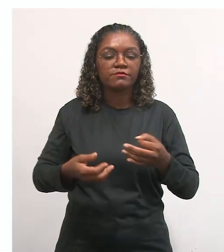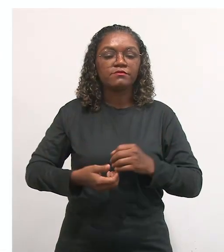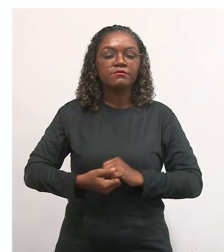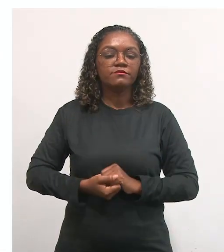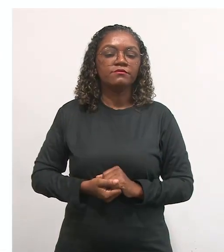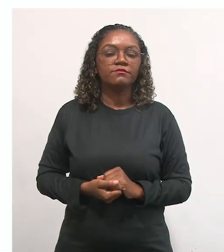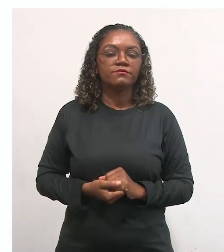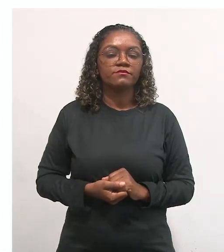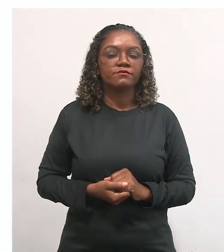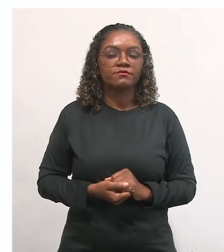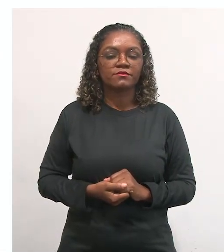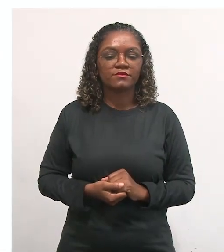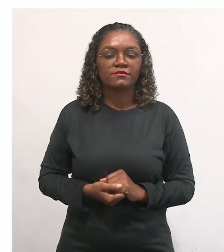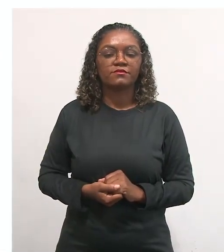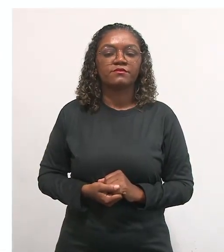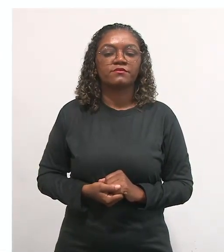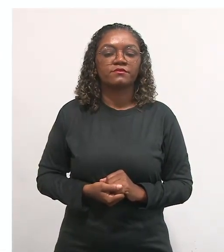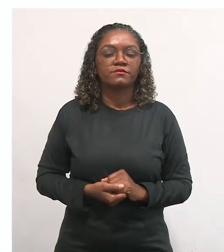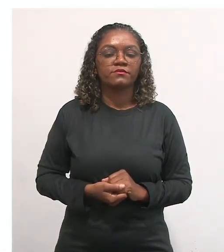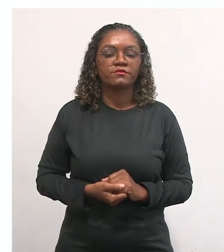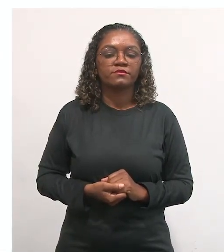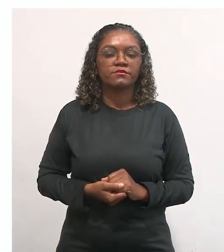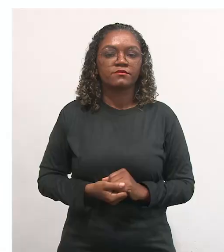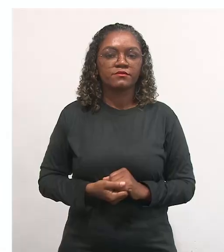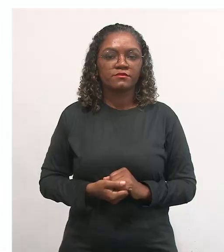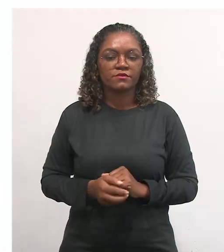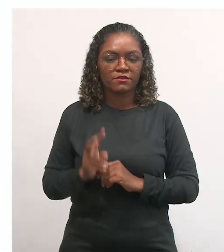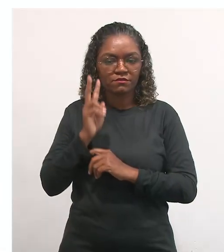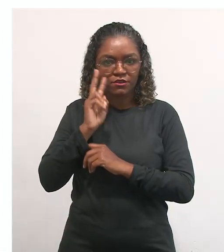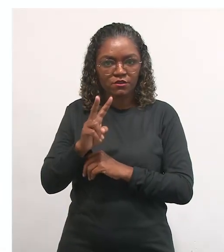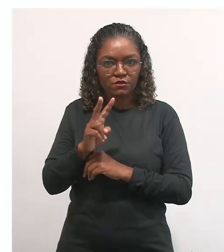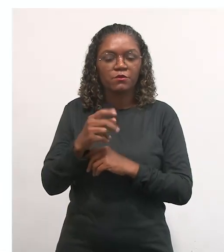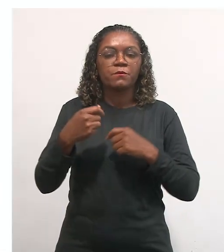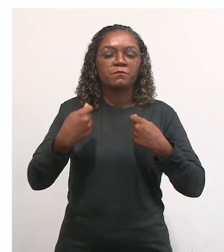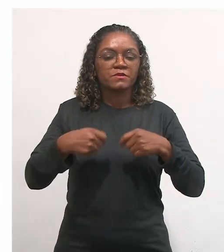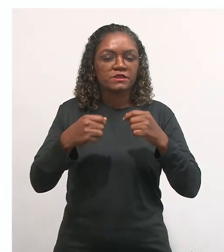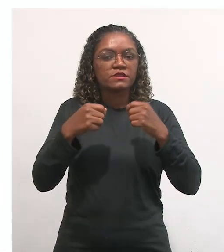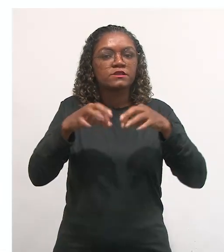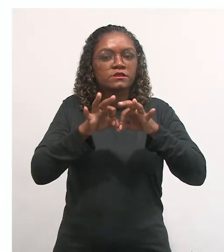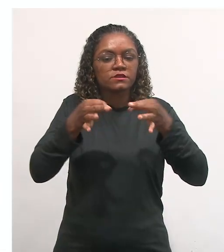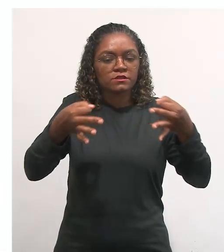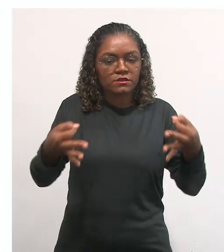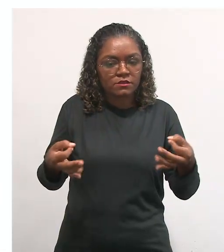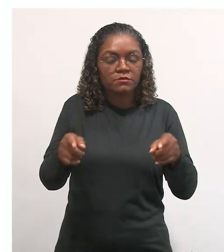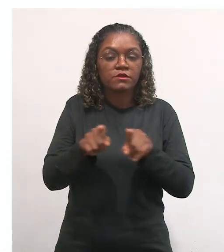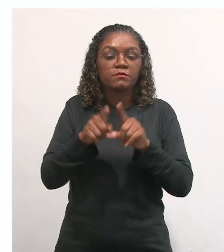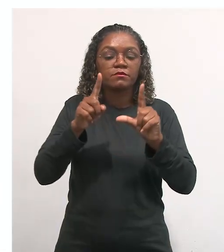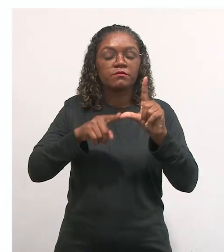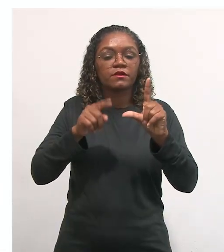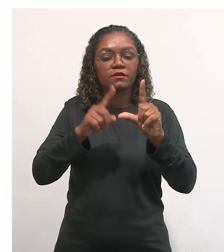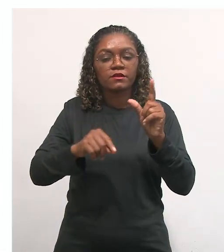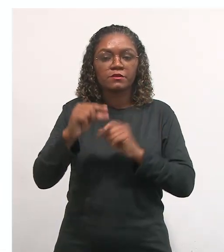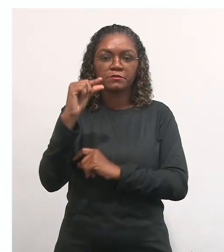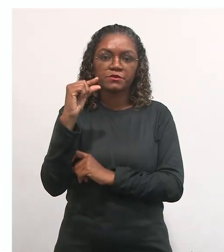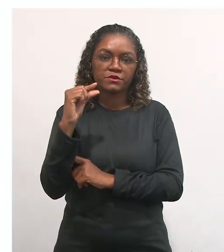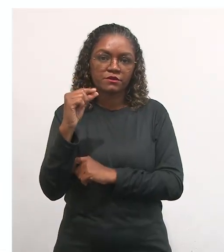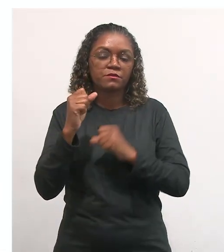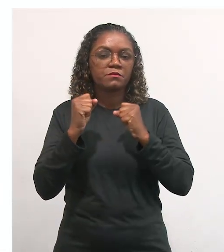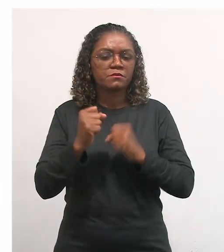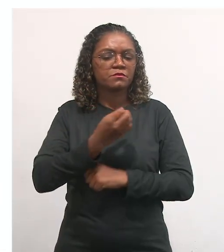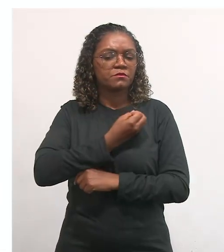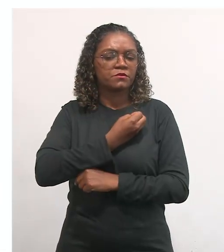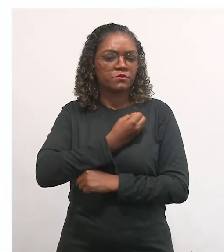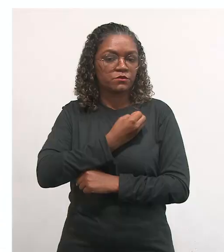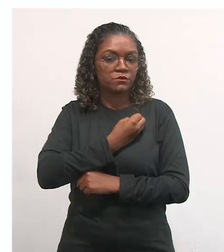tem espaçamento simples entre uma linha e outra outra tá tá bem juntinho né e diminuir o tamanho pode ver que aqui